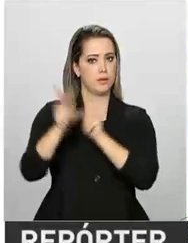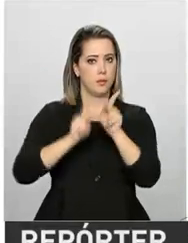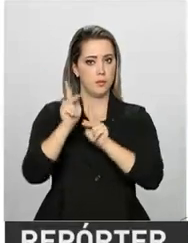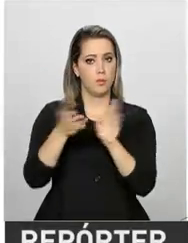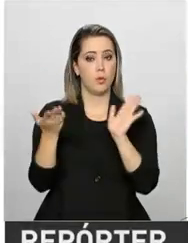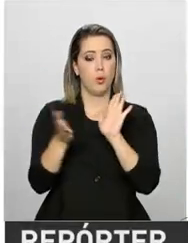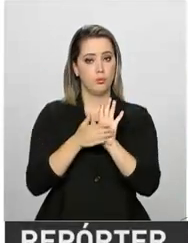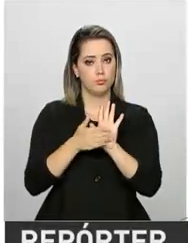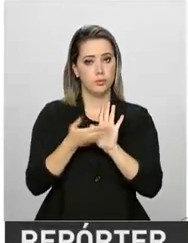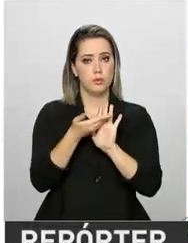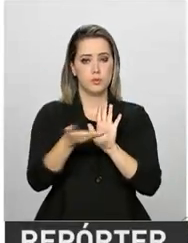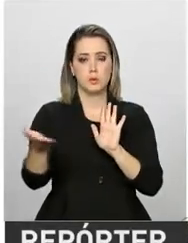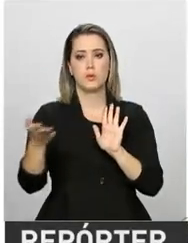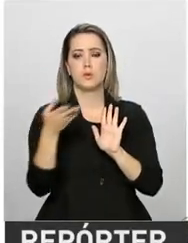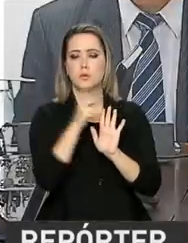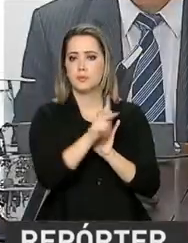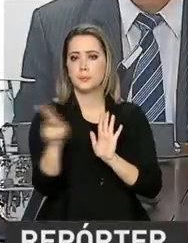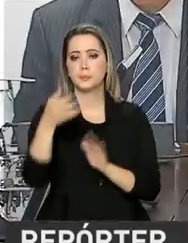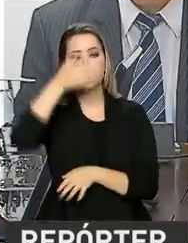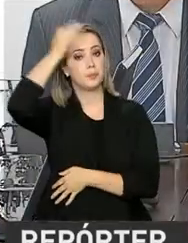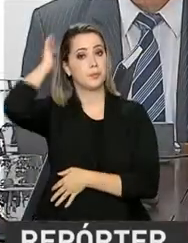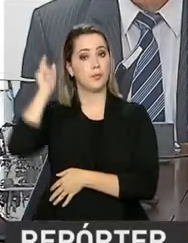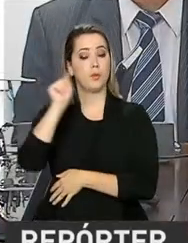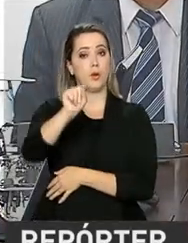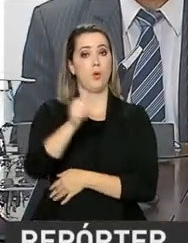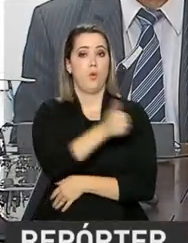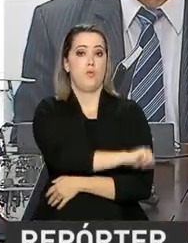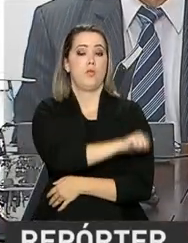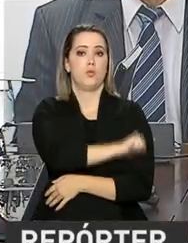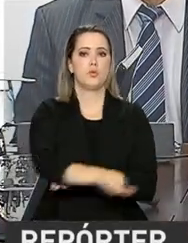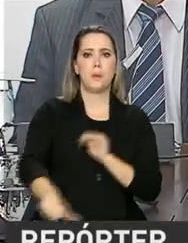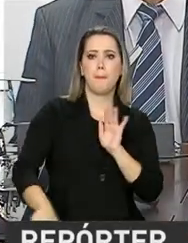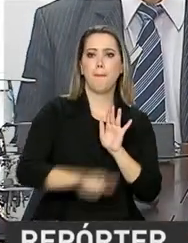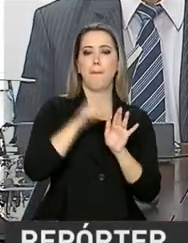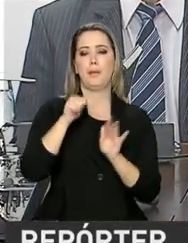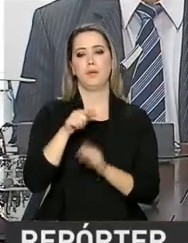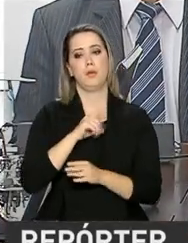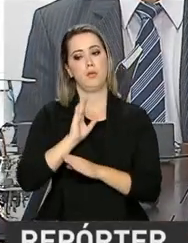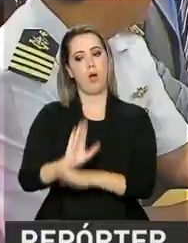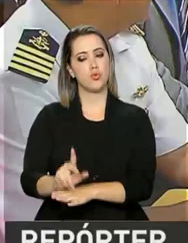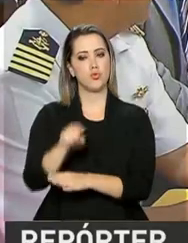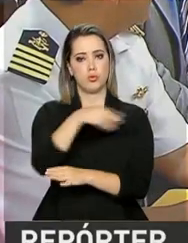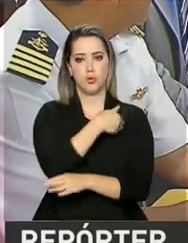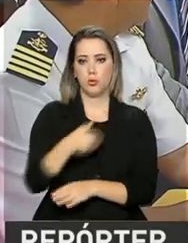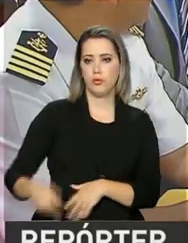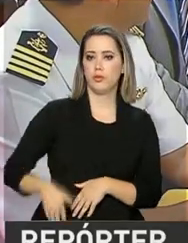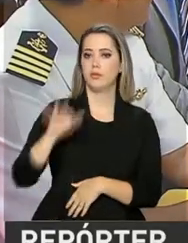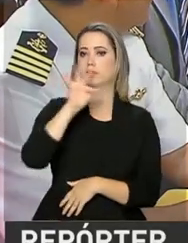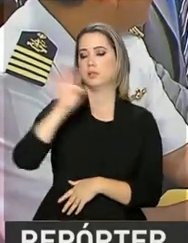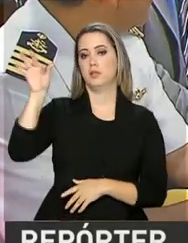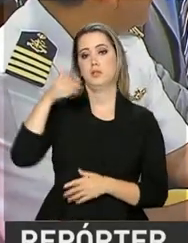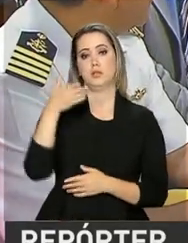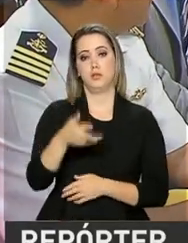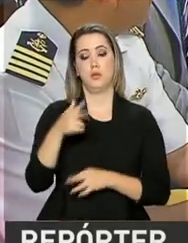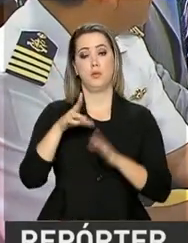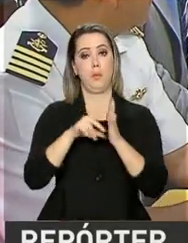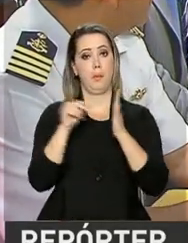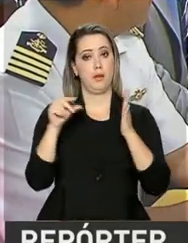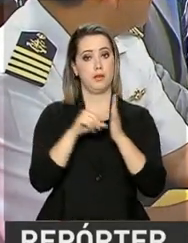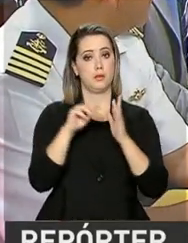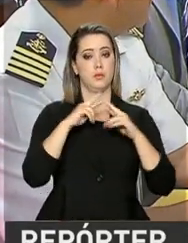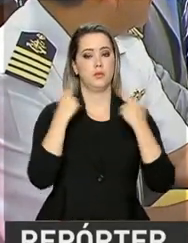apresentado hoje ao presidente Michel Temer o estado será o primeiro a receber o auxílio do Governo Federal em reunião no Palácio do Planalto